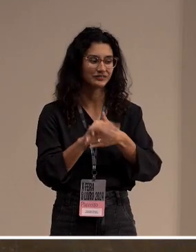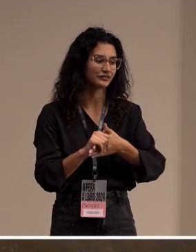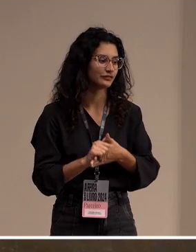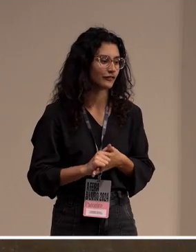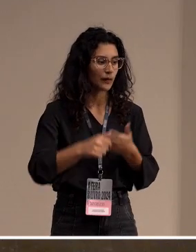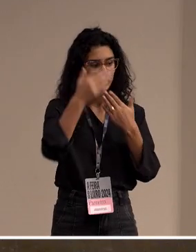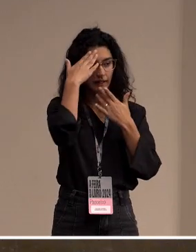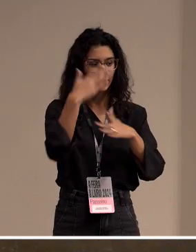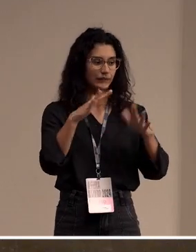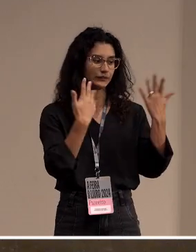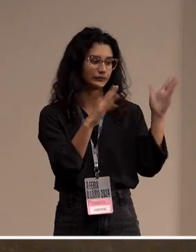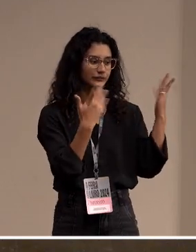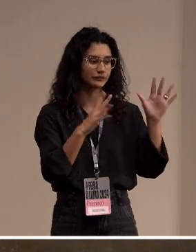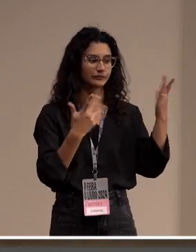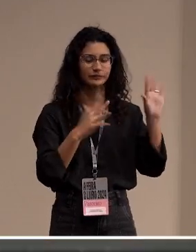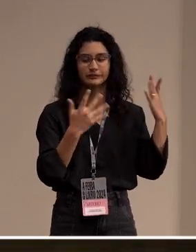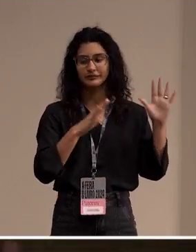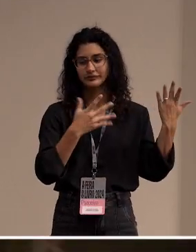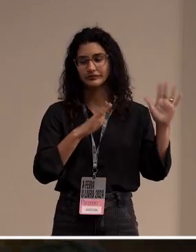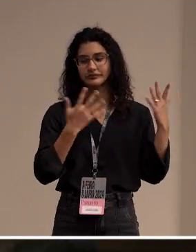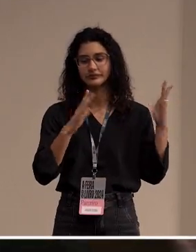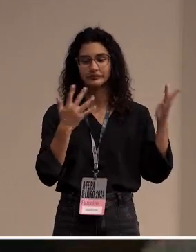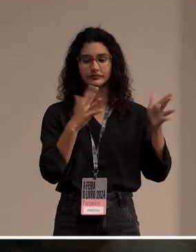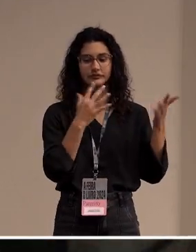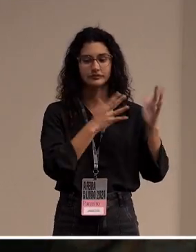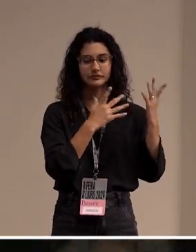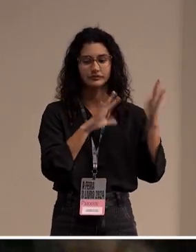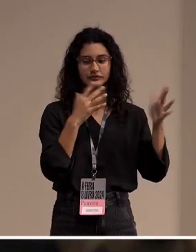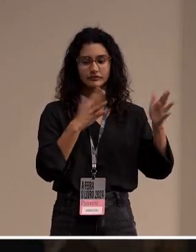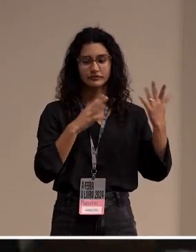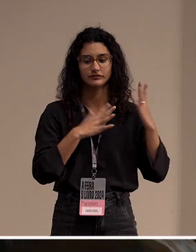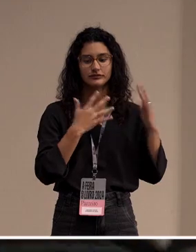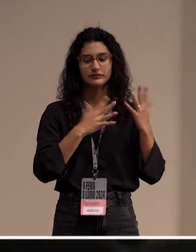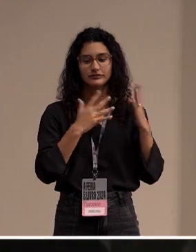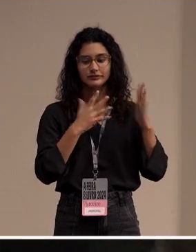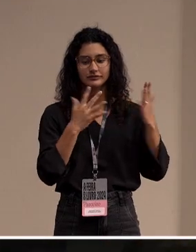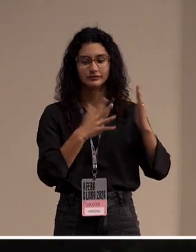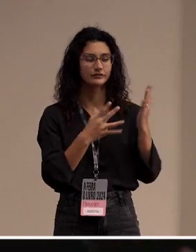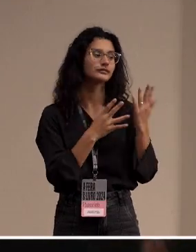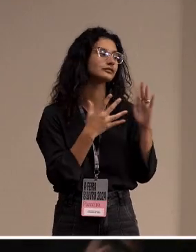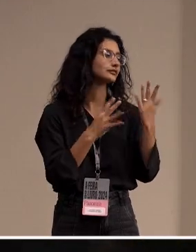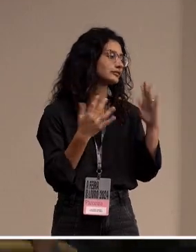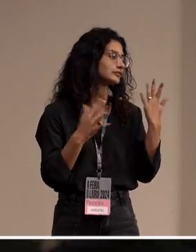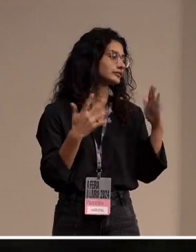bom? Muito obrigada, Jabari. Obrigado.